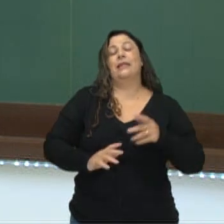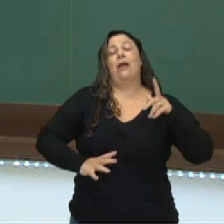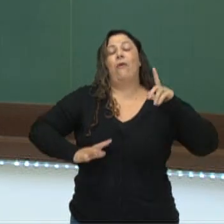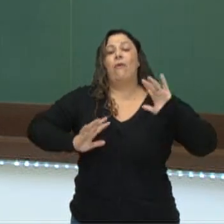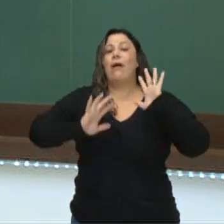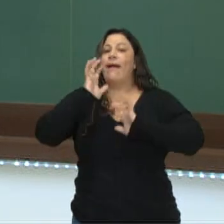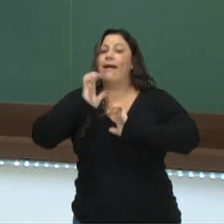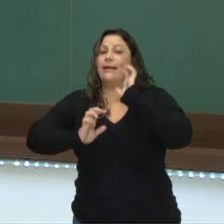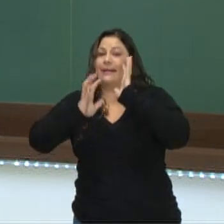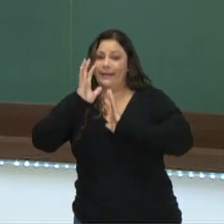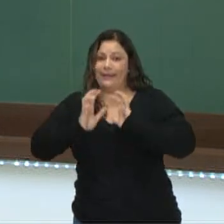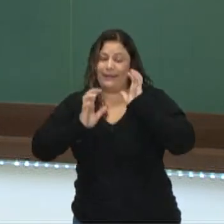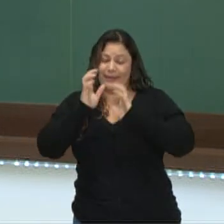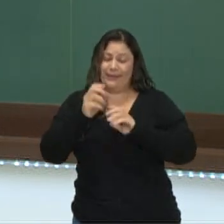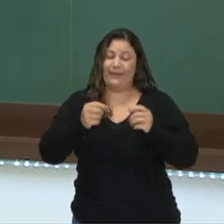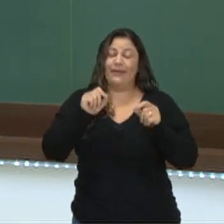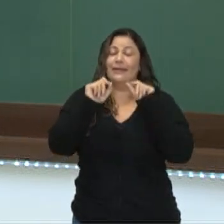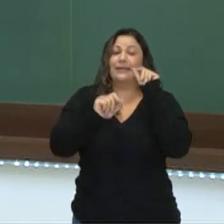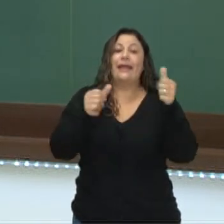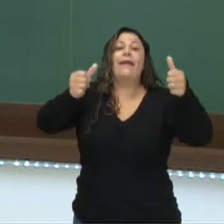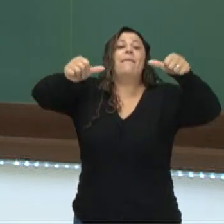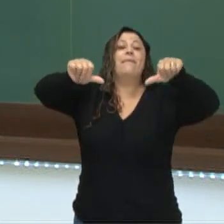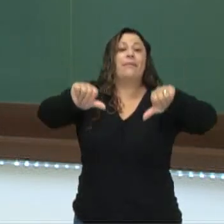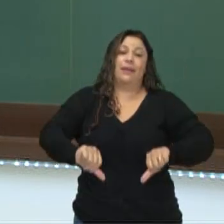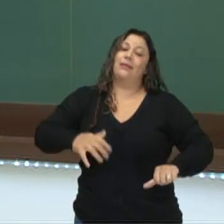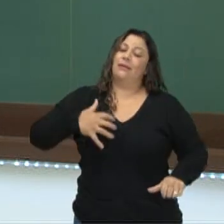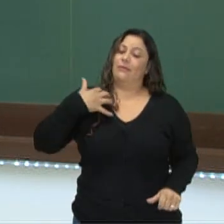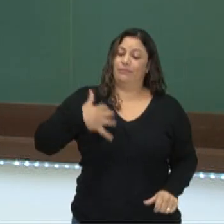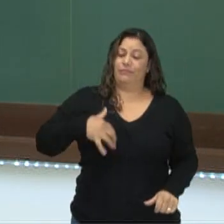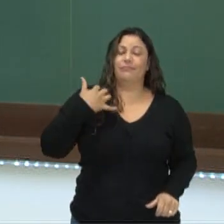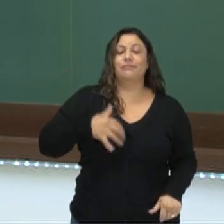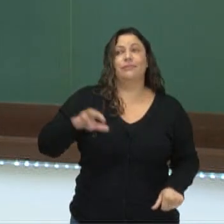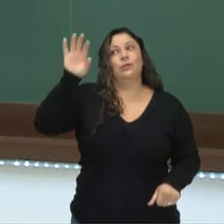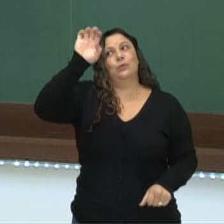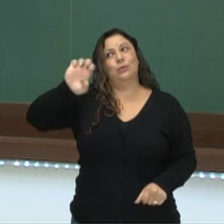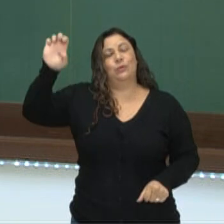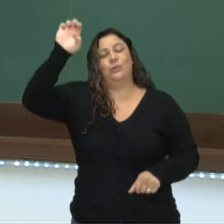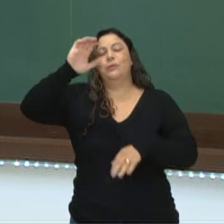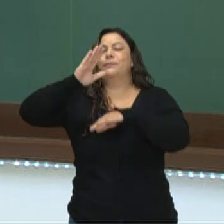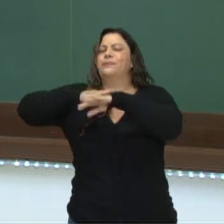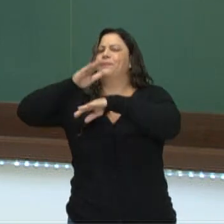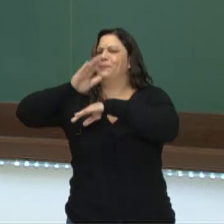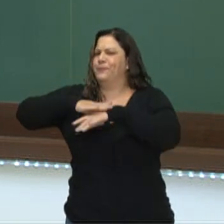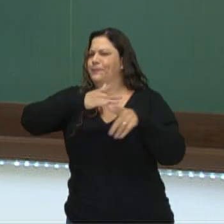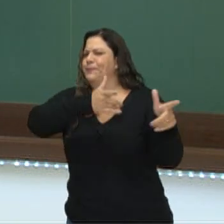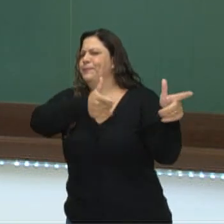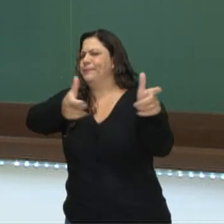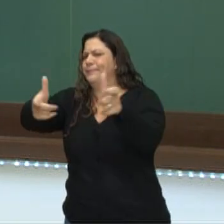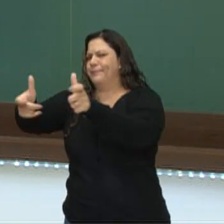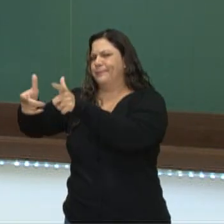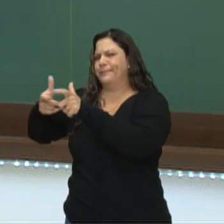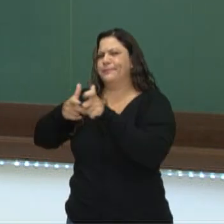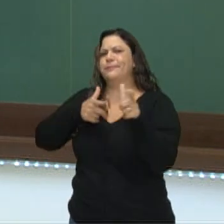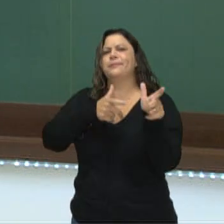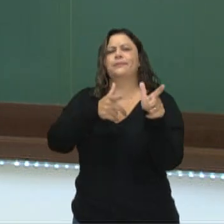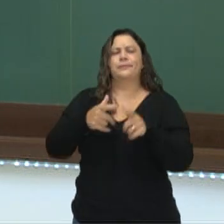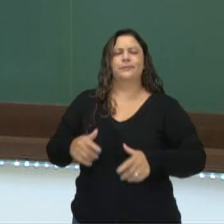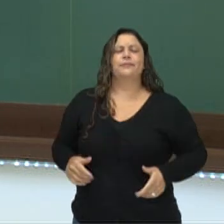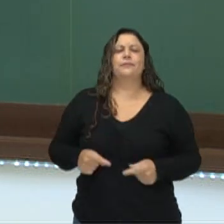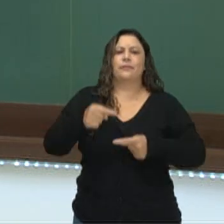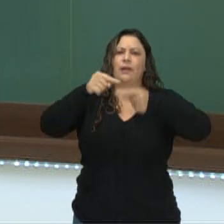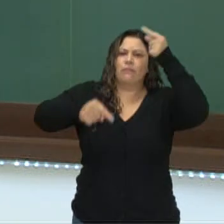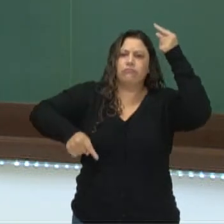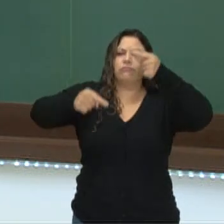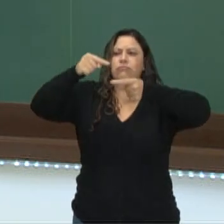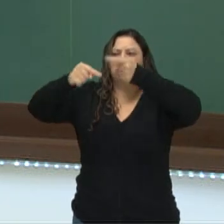né? Sem querer falar muito, mas os europeus estavam mais equipados. Rompimento das relações diplomáticas entre essas